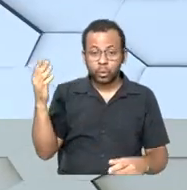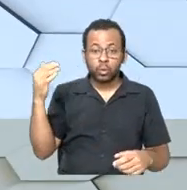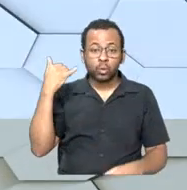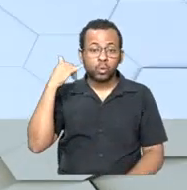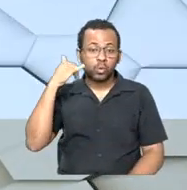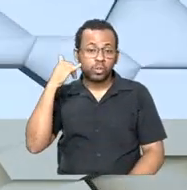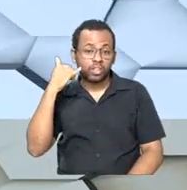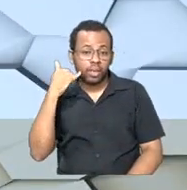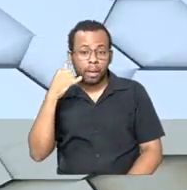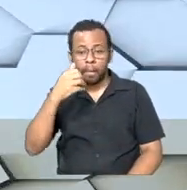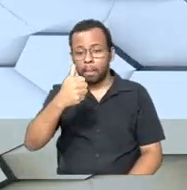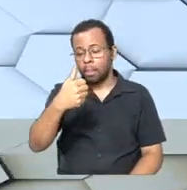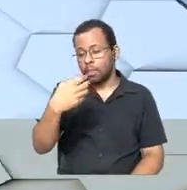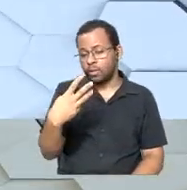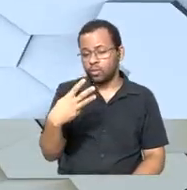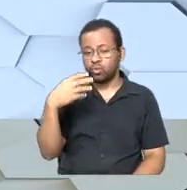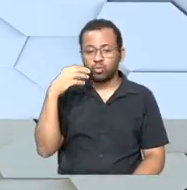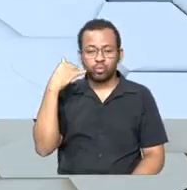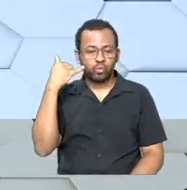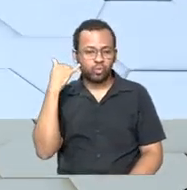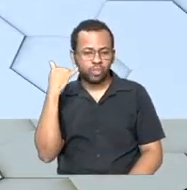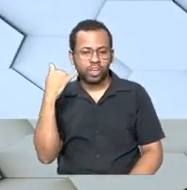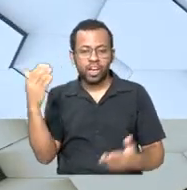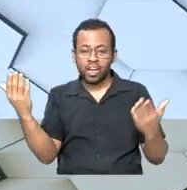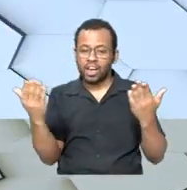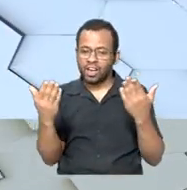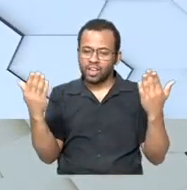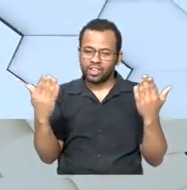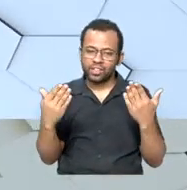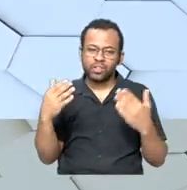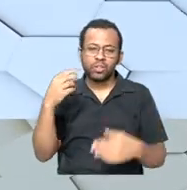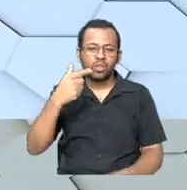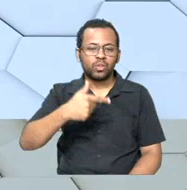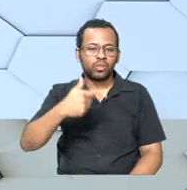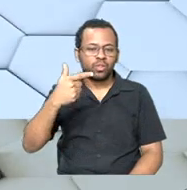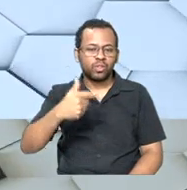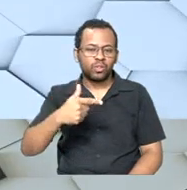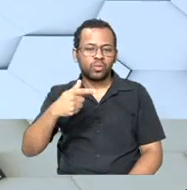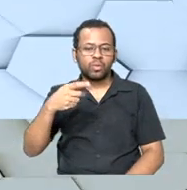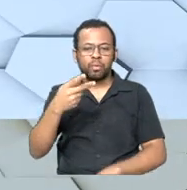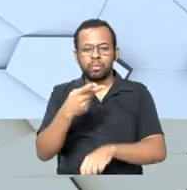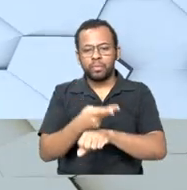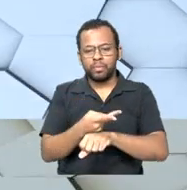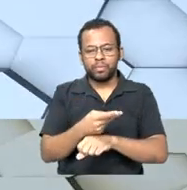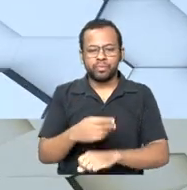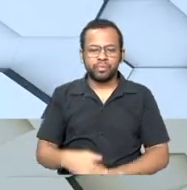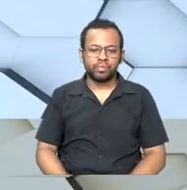iPhone 13 um iPhone 13 agora no segundo prêmio